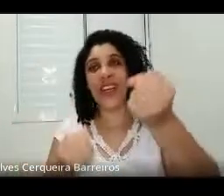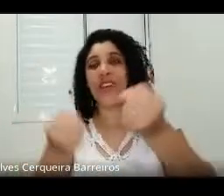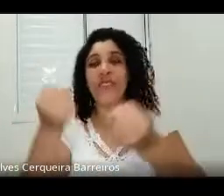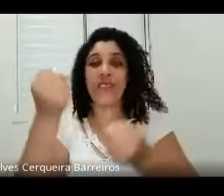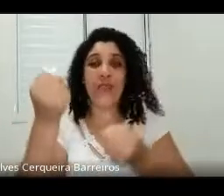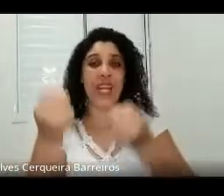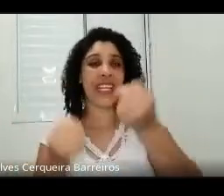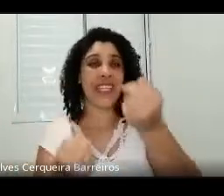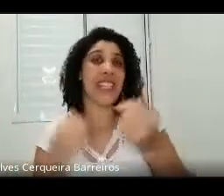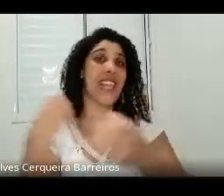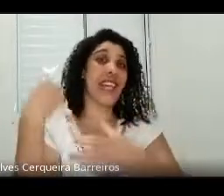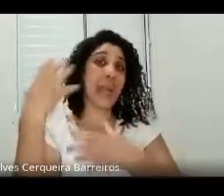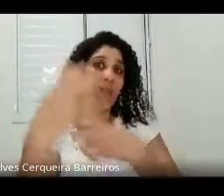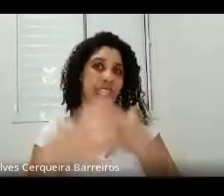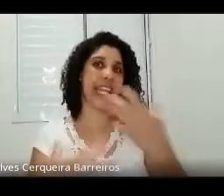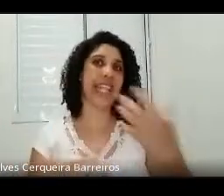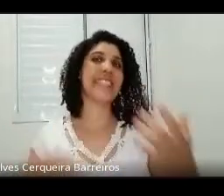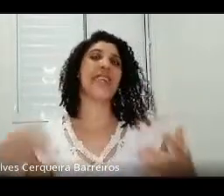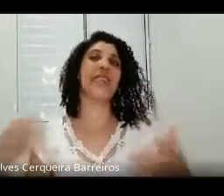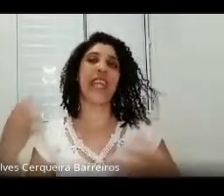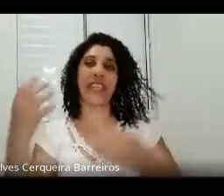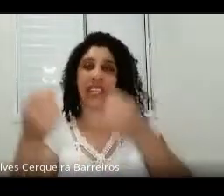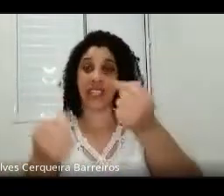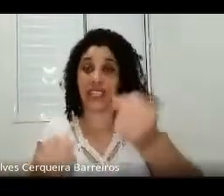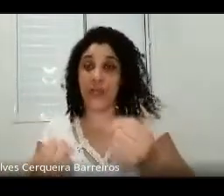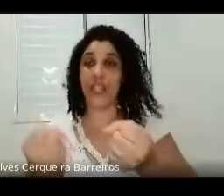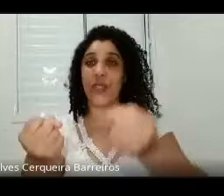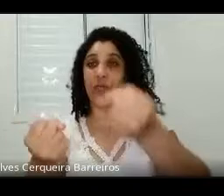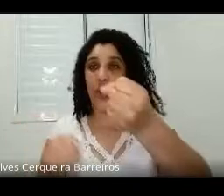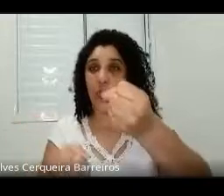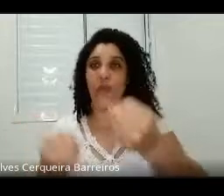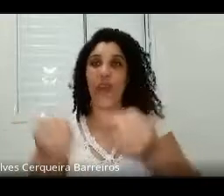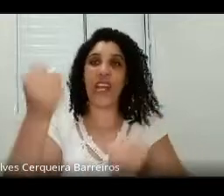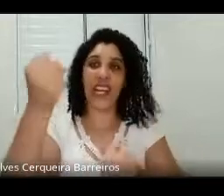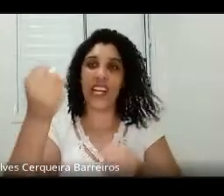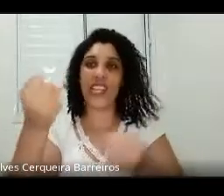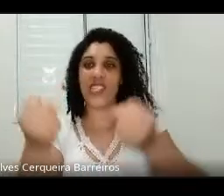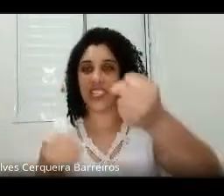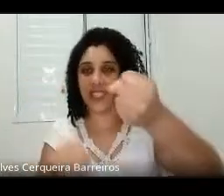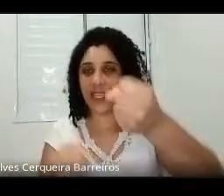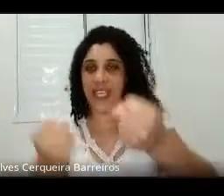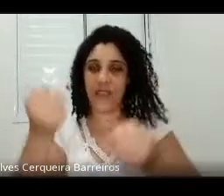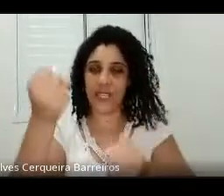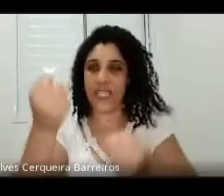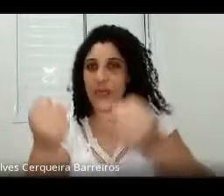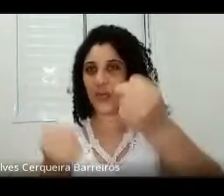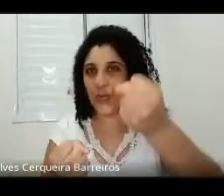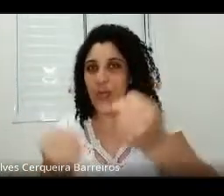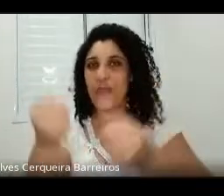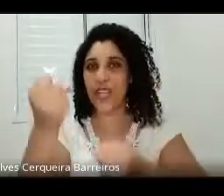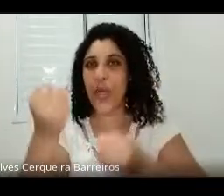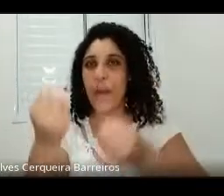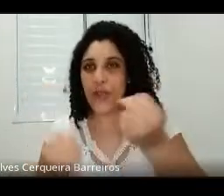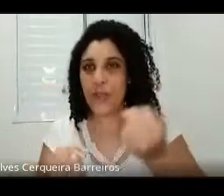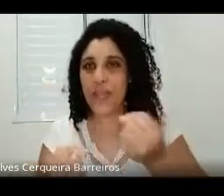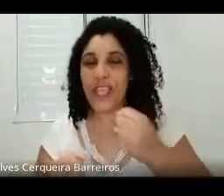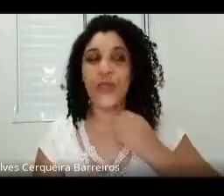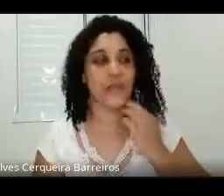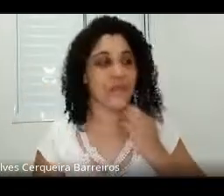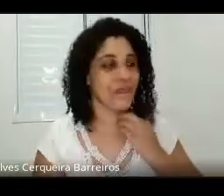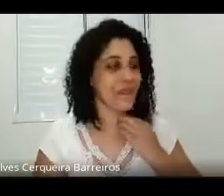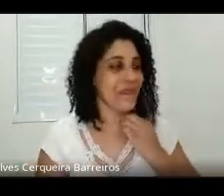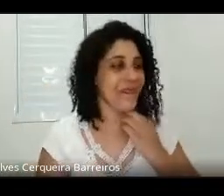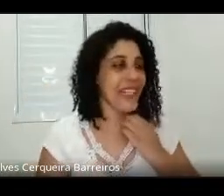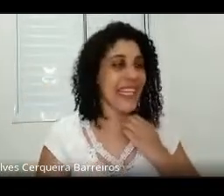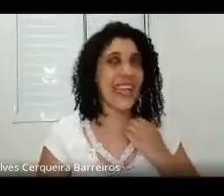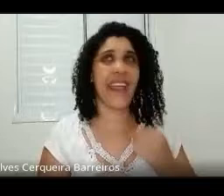ó. Você visualiza, já lhe remete àquela ação, né? Tá ali segurando o volante e fazendo o movimento.